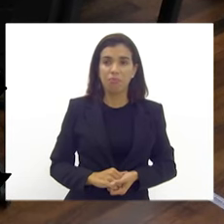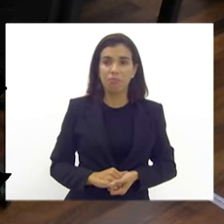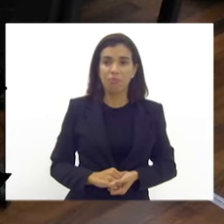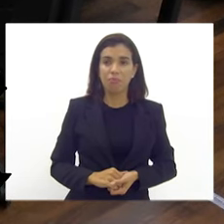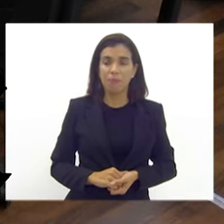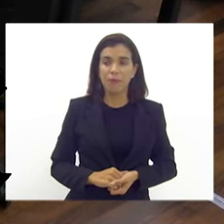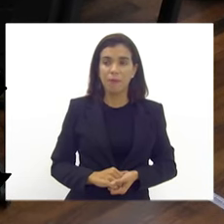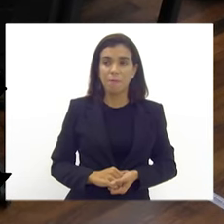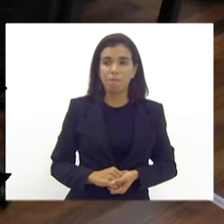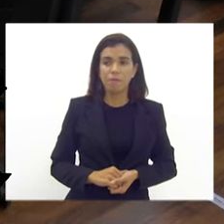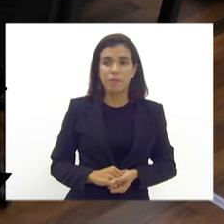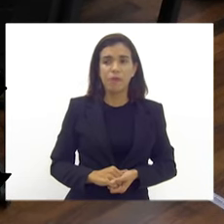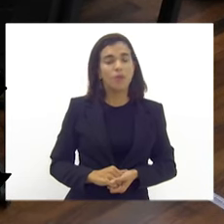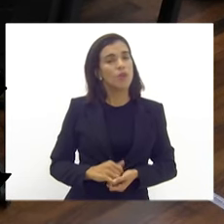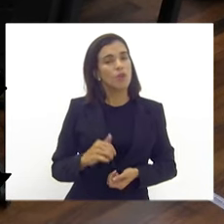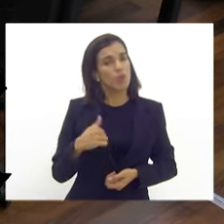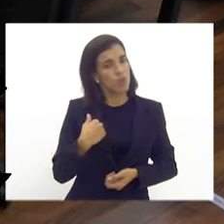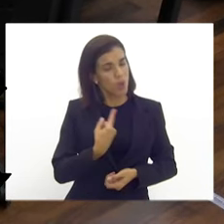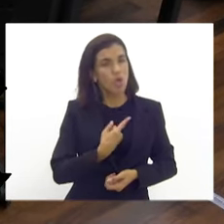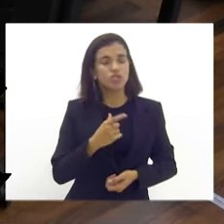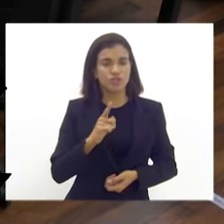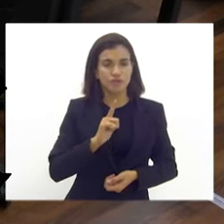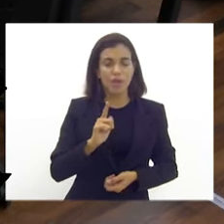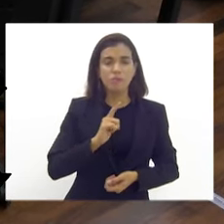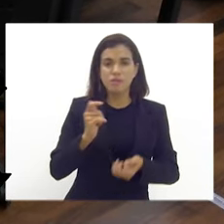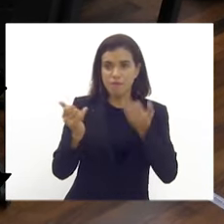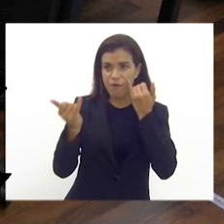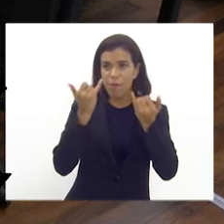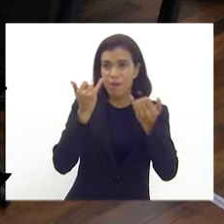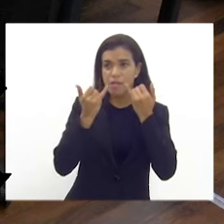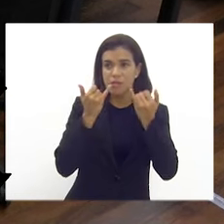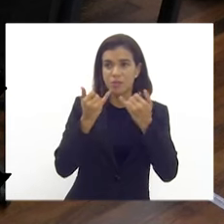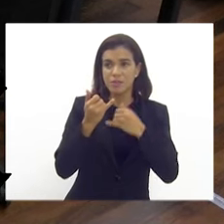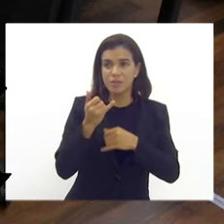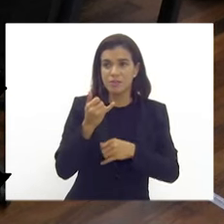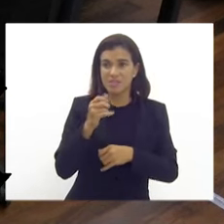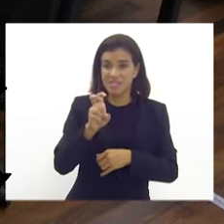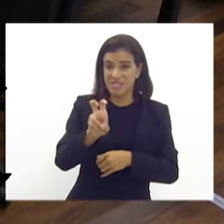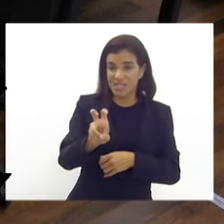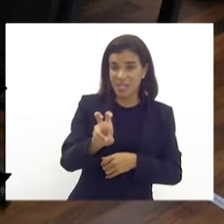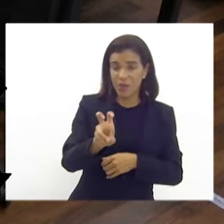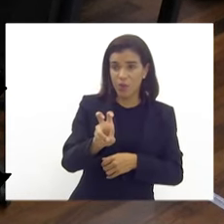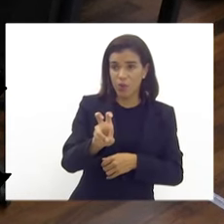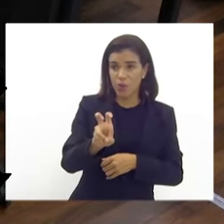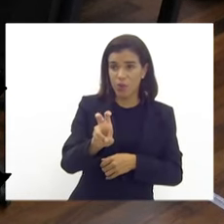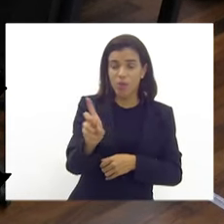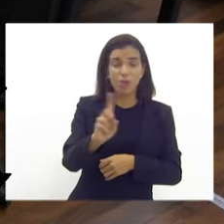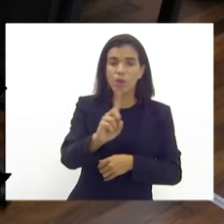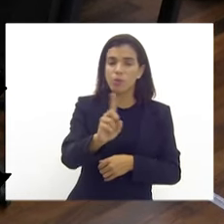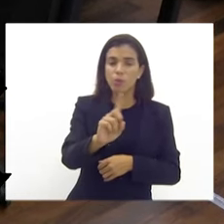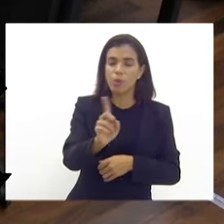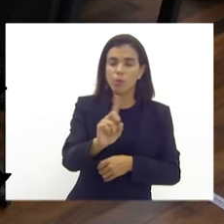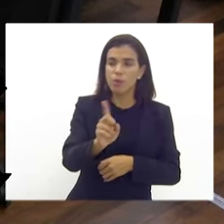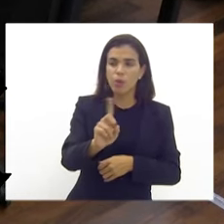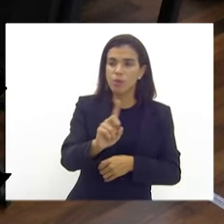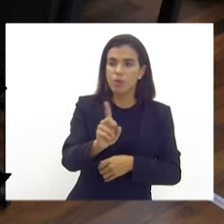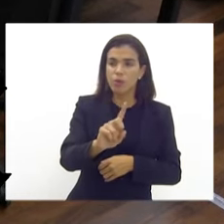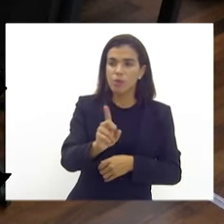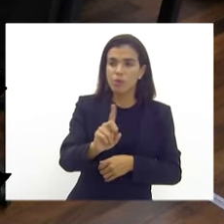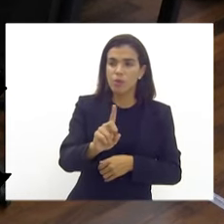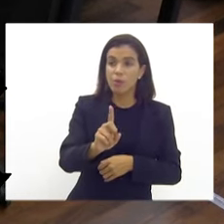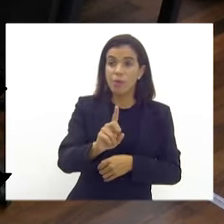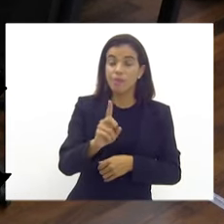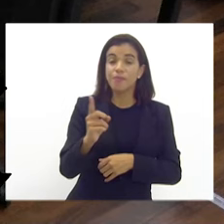pesqueiro que eles tem nós tivemos essa informação que essas cinco embarcações não mas não é inia não é a a as